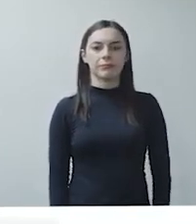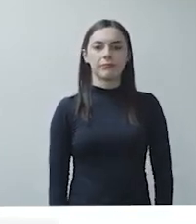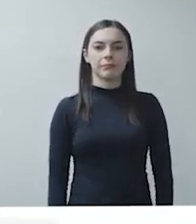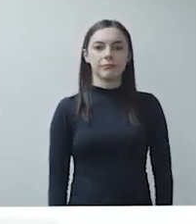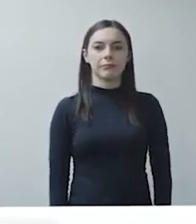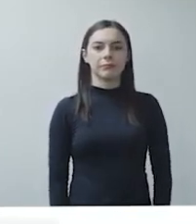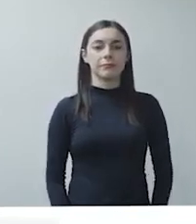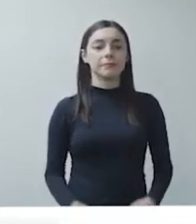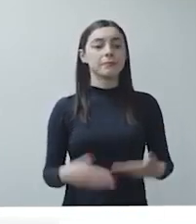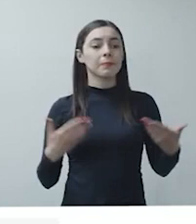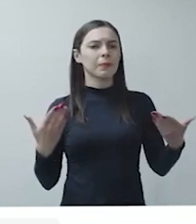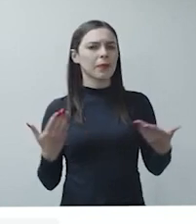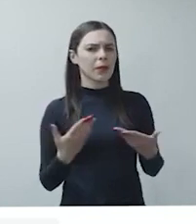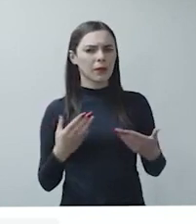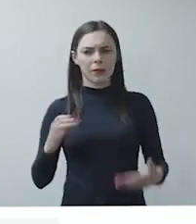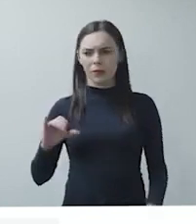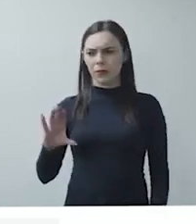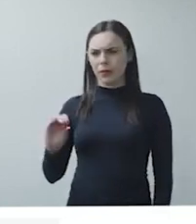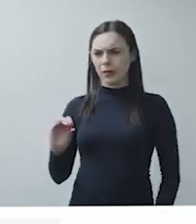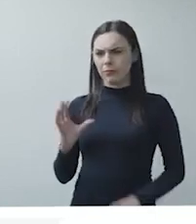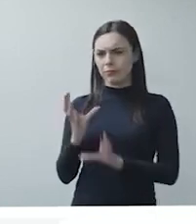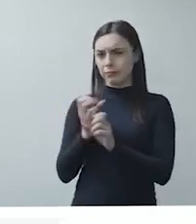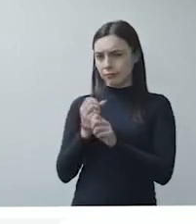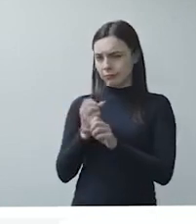Então, vamos fazer a operação do Caio?